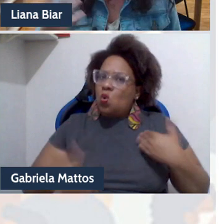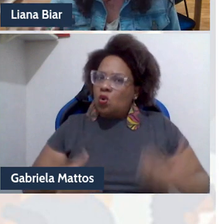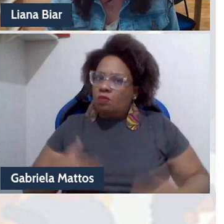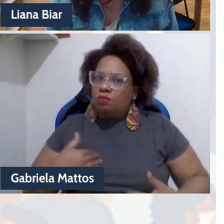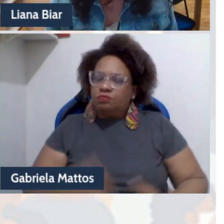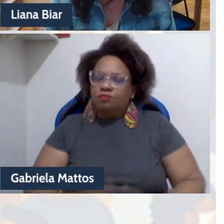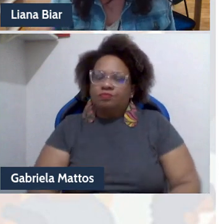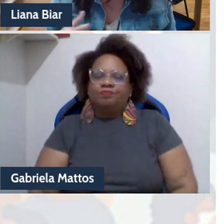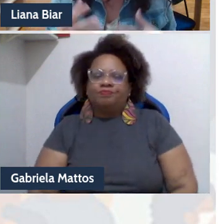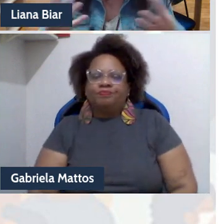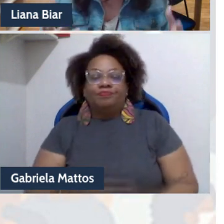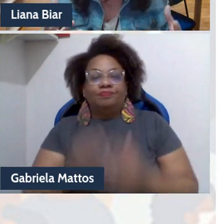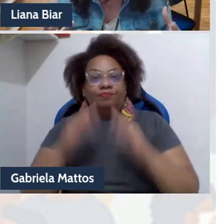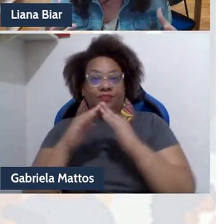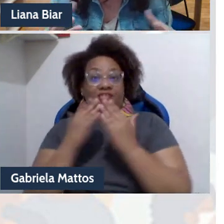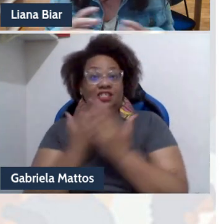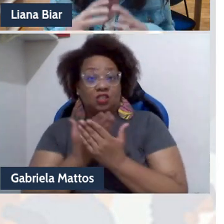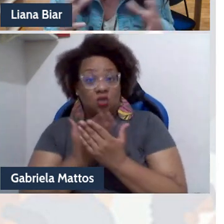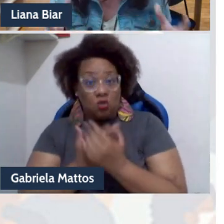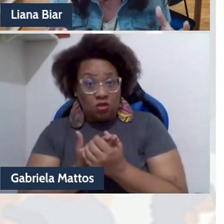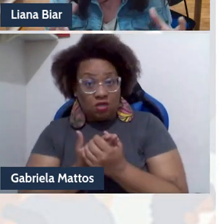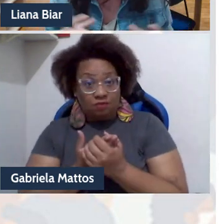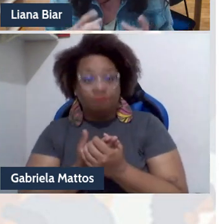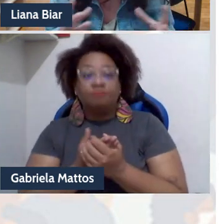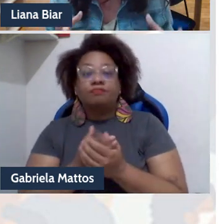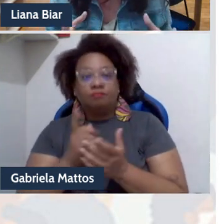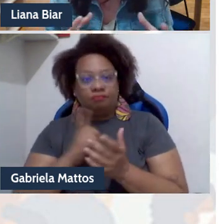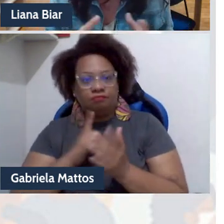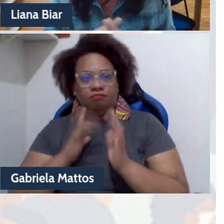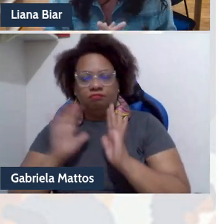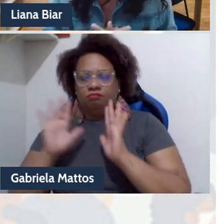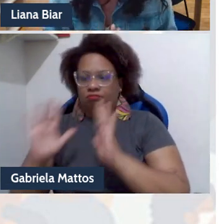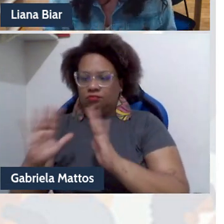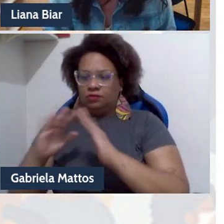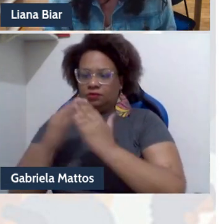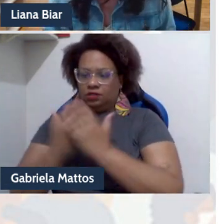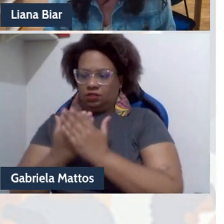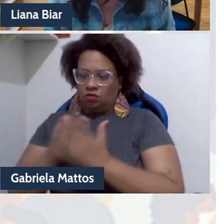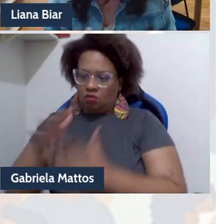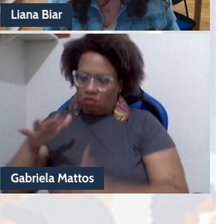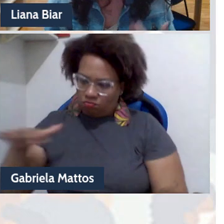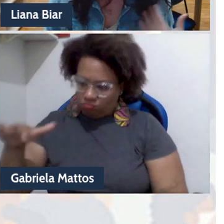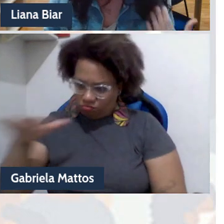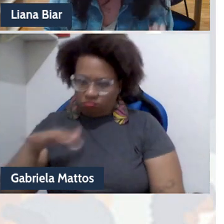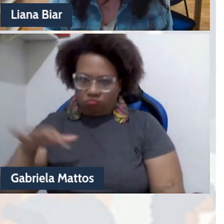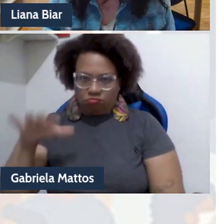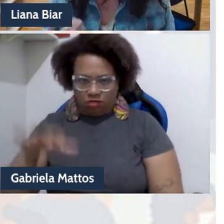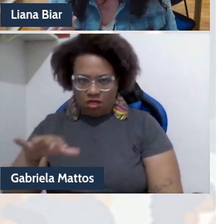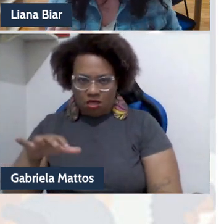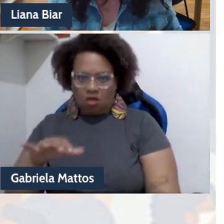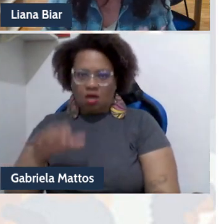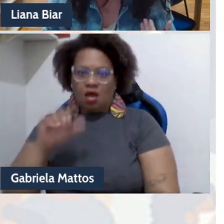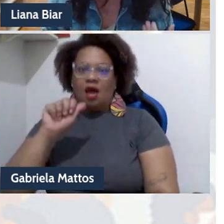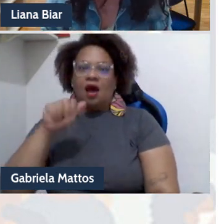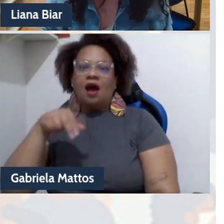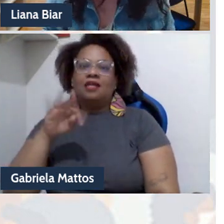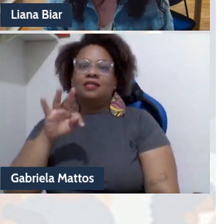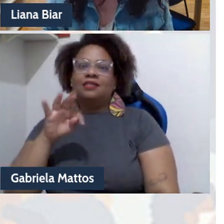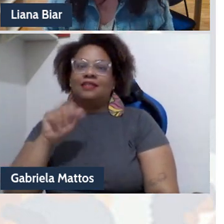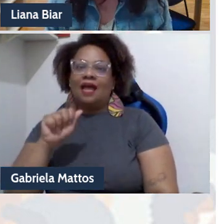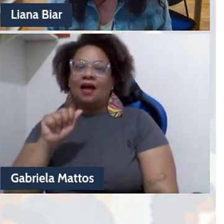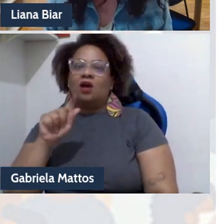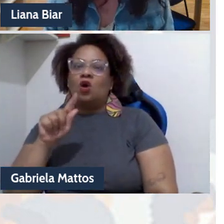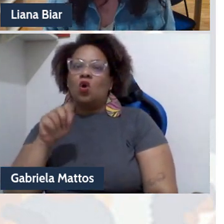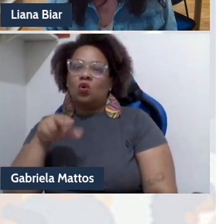A escola, ela é construída assim, né, categorizada e impessoalizada, ela é antagônica, ela é ameaça, ela é a que